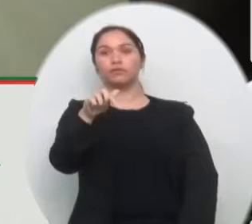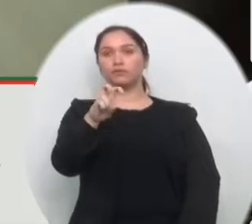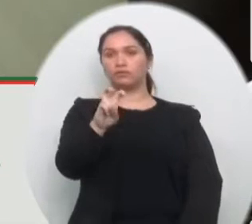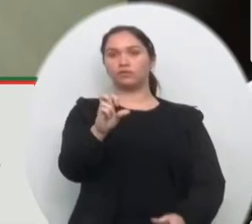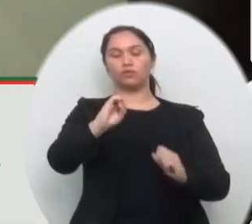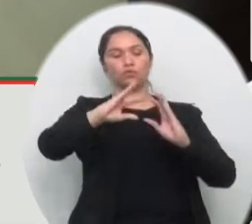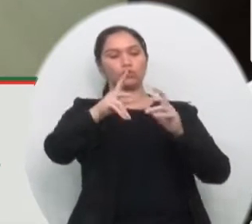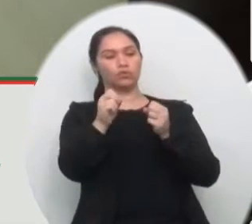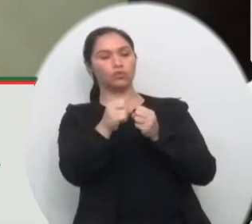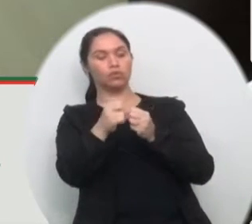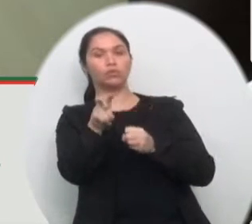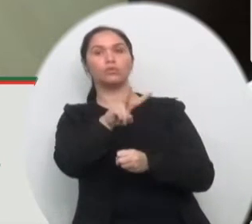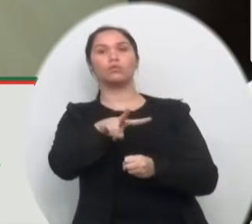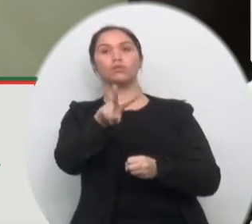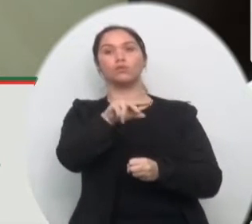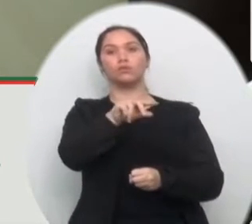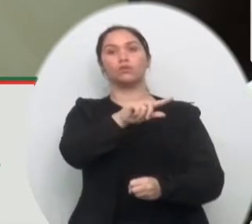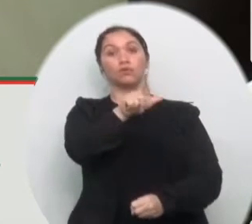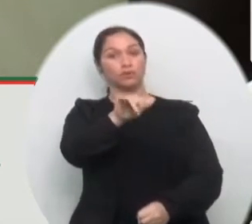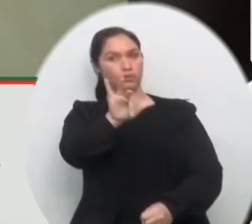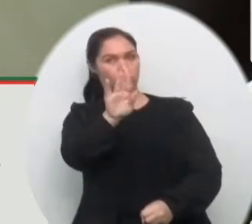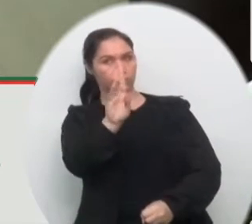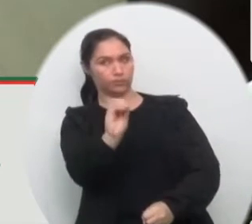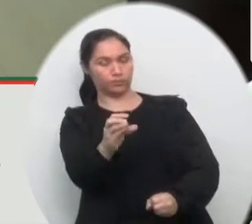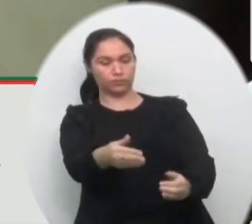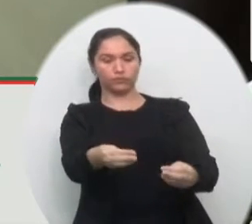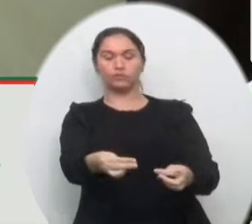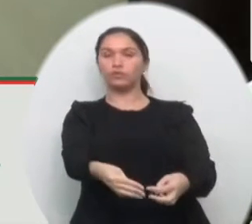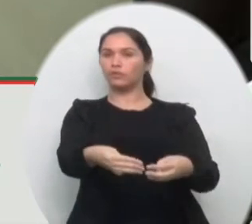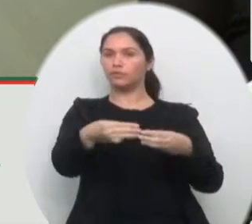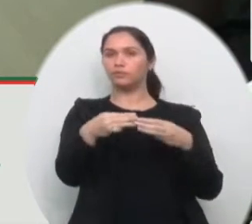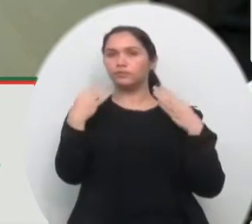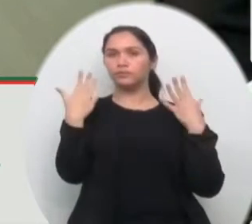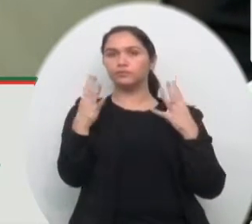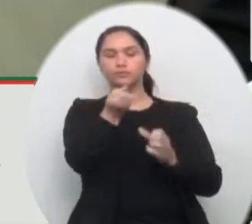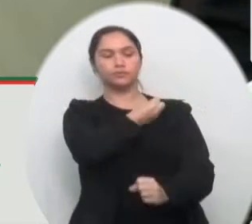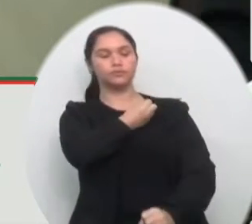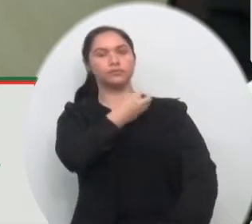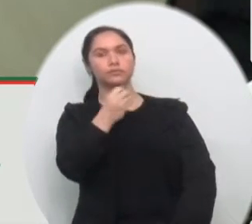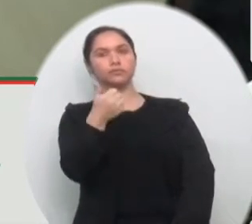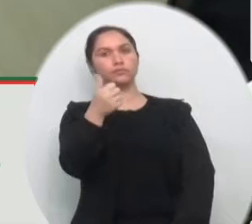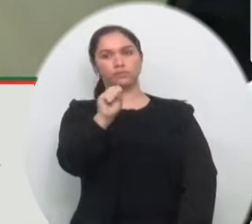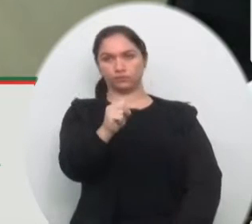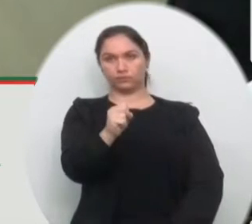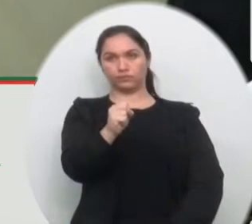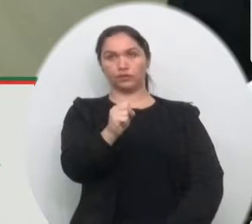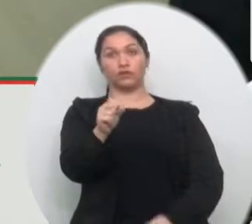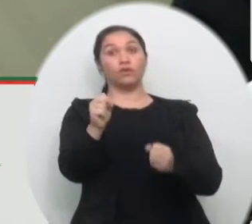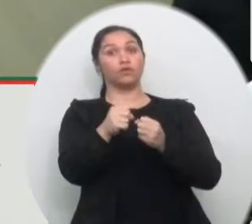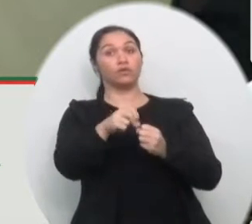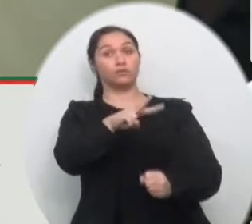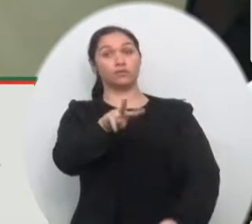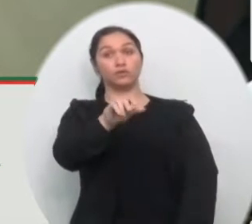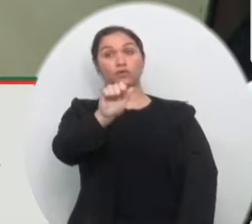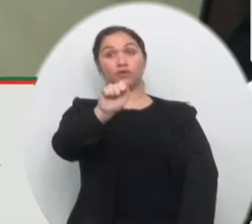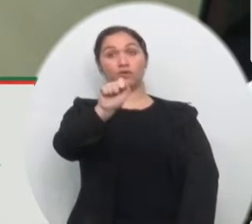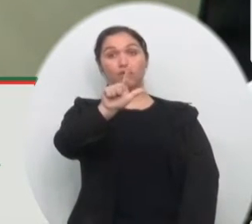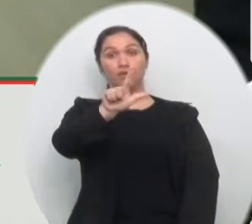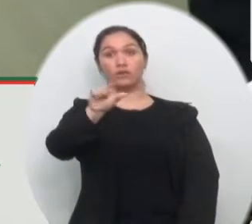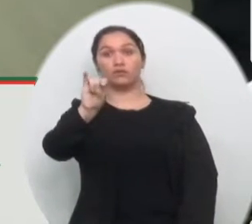autoria do vereador Zairo Casagrande. Moção de aplauso número 018/18, de autoria do vereador Alisson